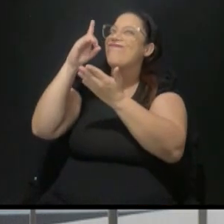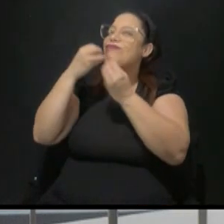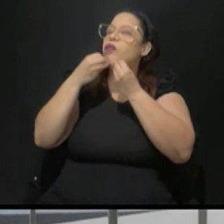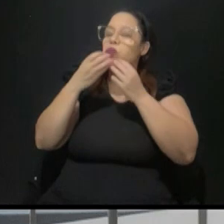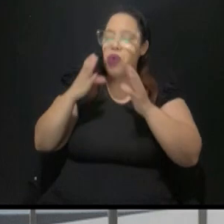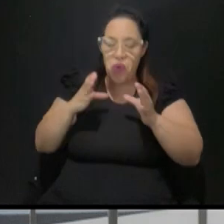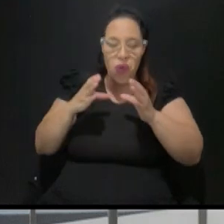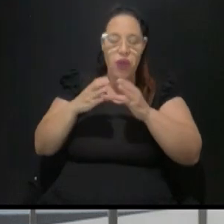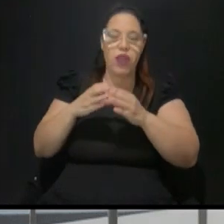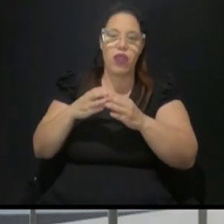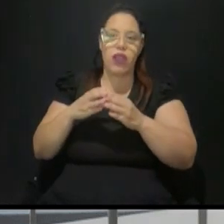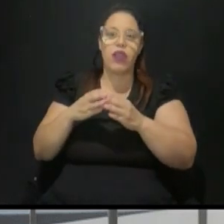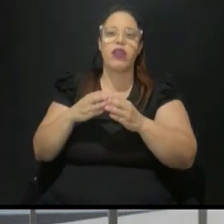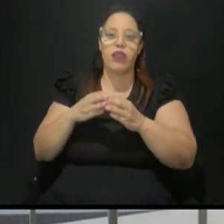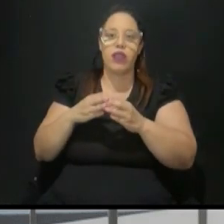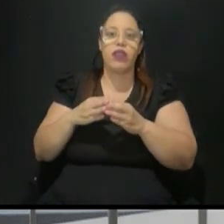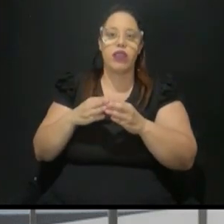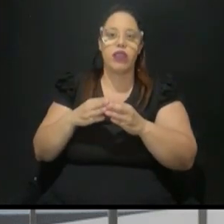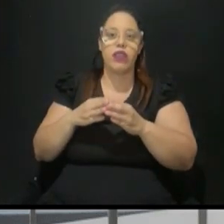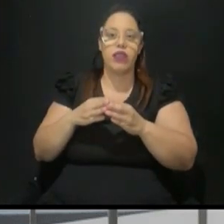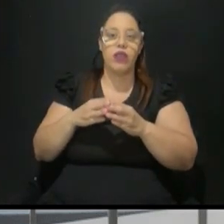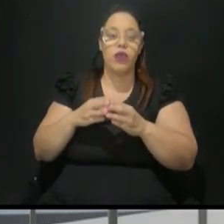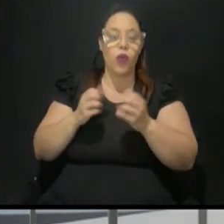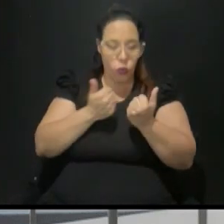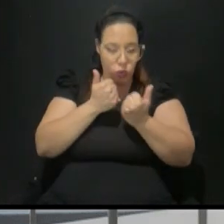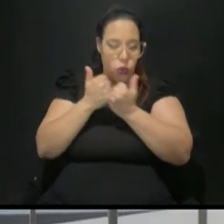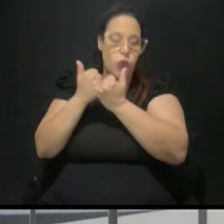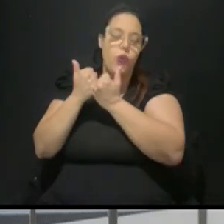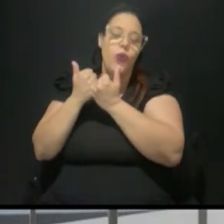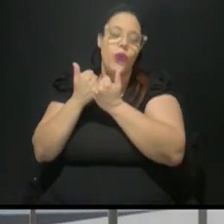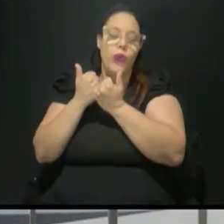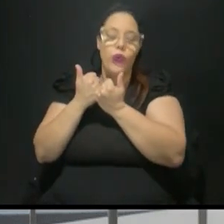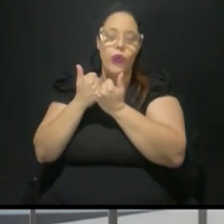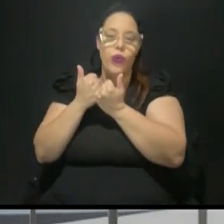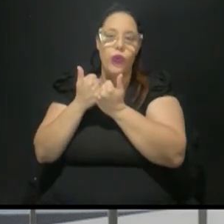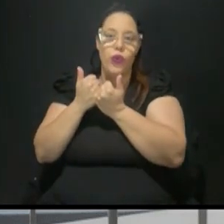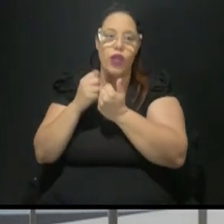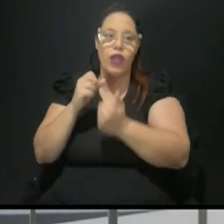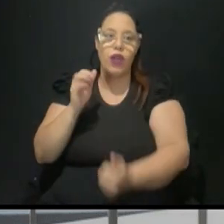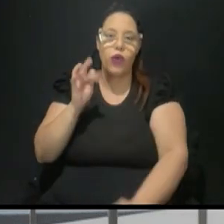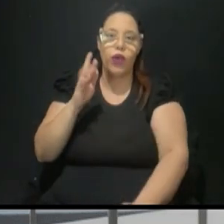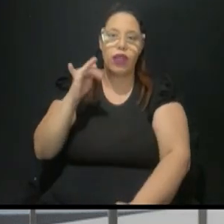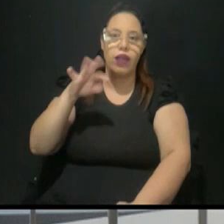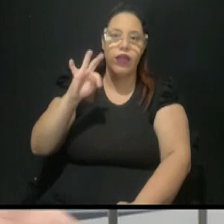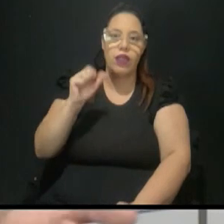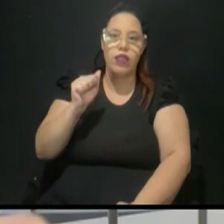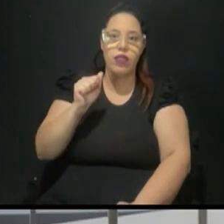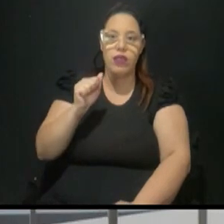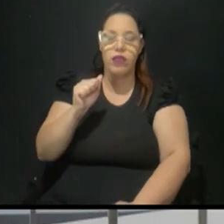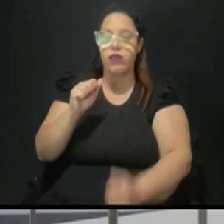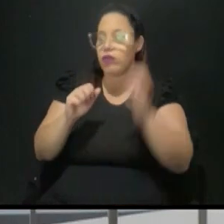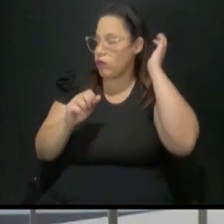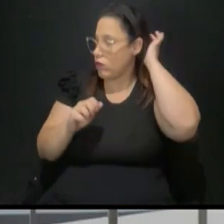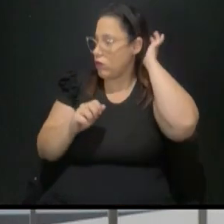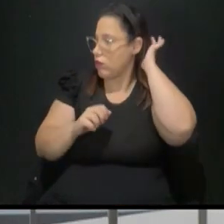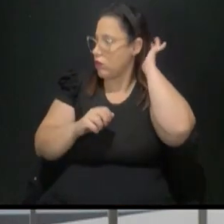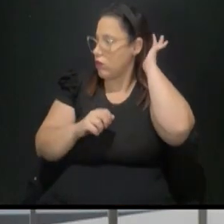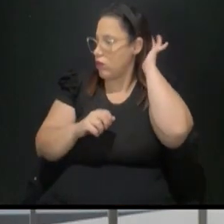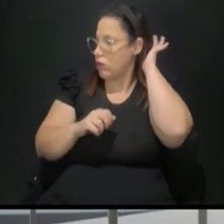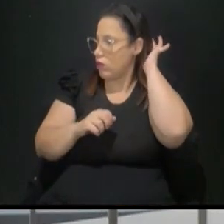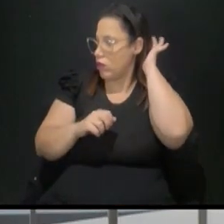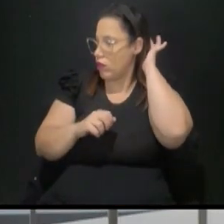multidisciplinar que dá esse apoio para os atletas, tanto nos bastidores quanto na parte